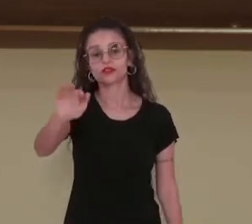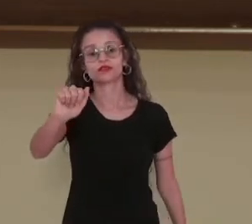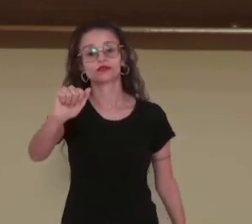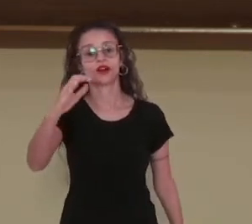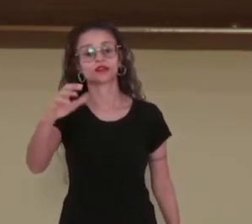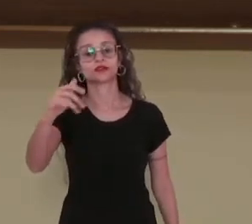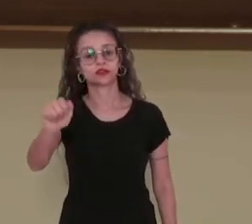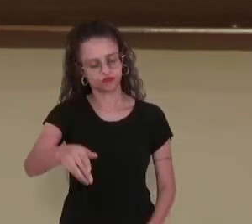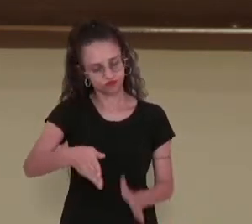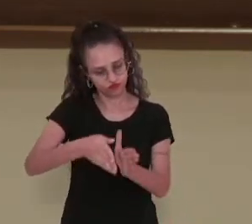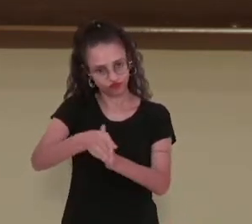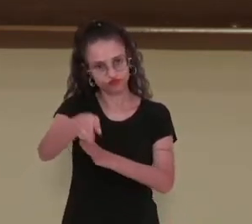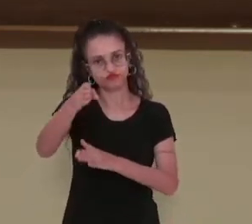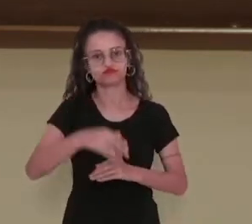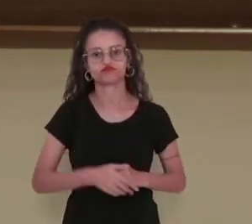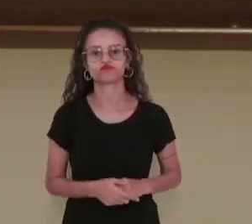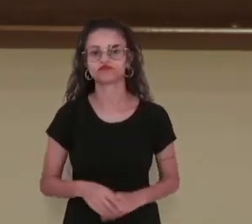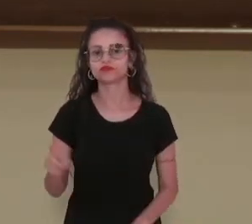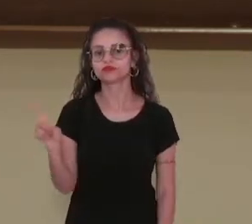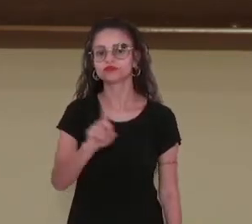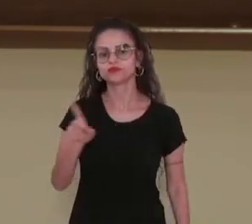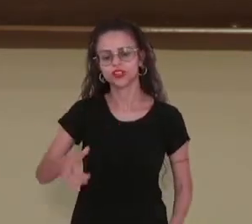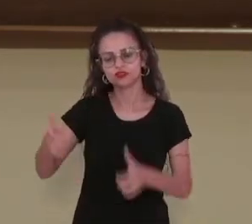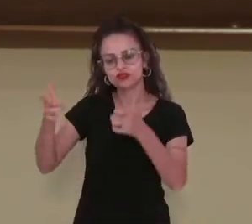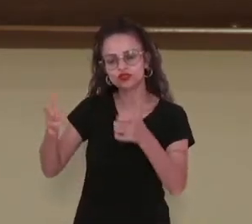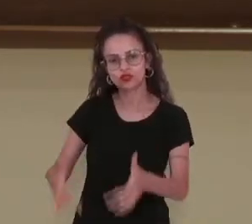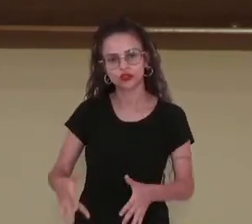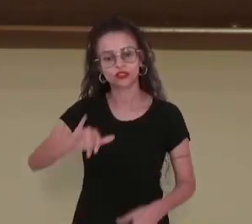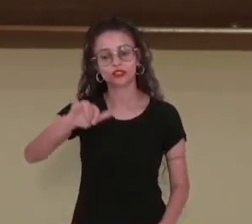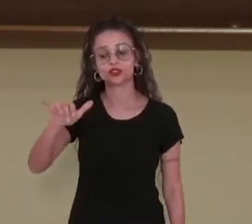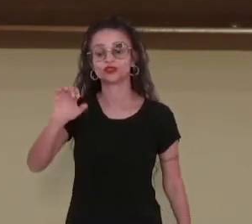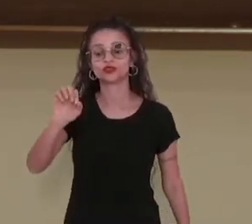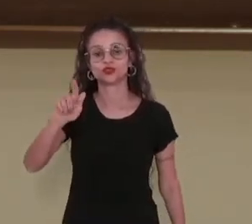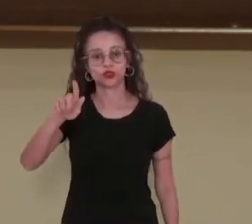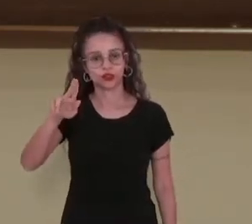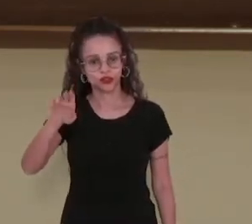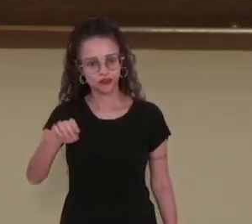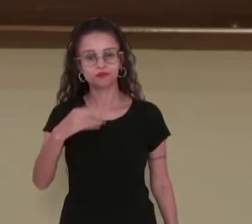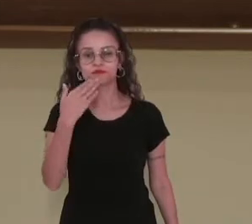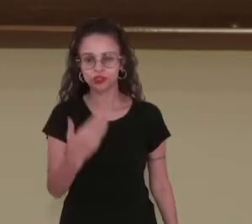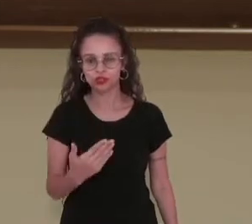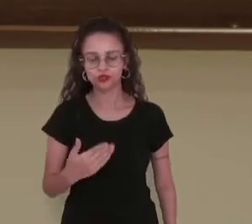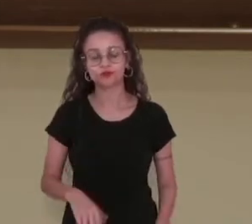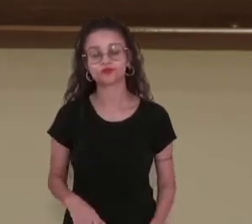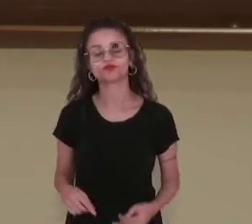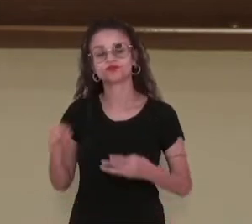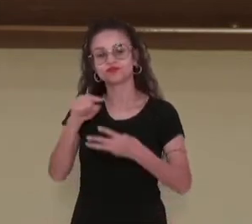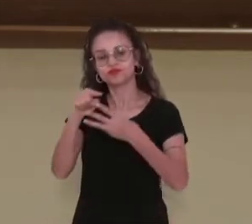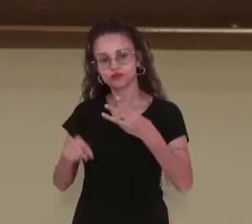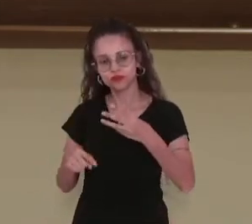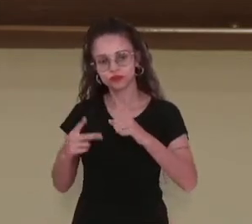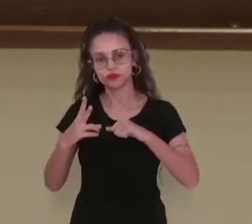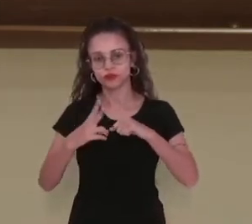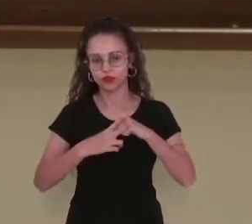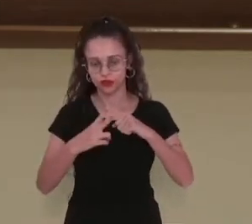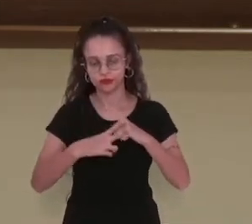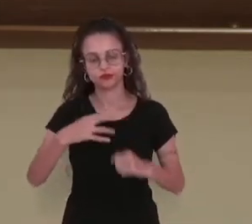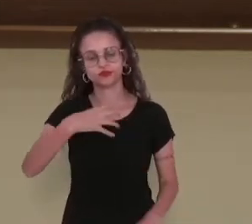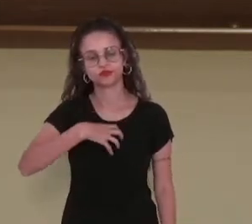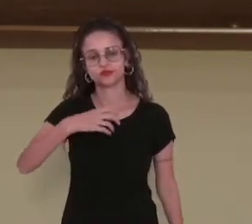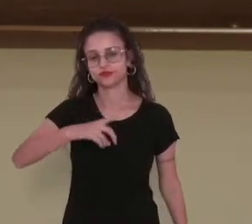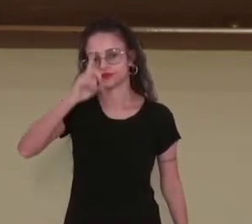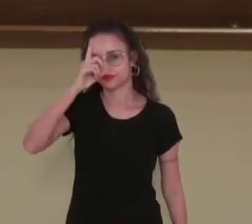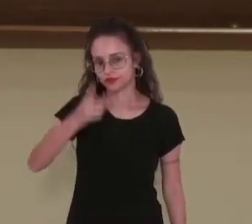conselho. Não jogue lixo nas ruas, outro pedido. Então, os 3 verbos estão no modo o